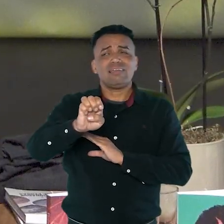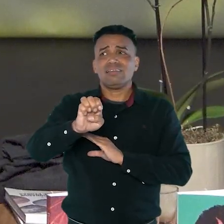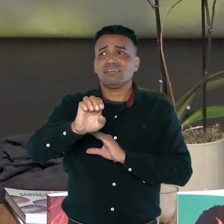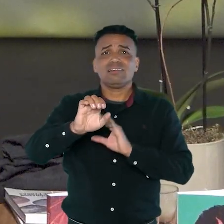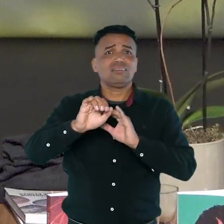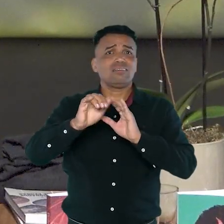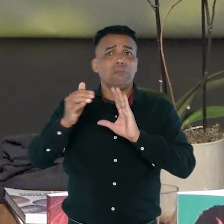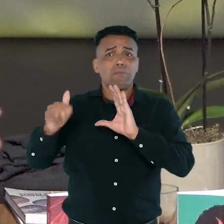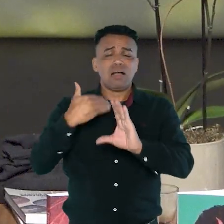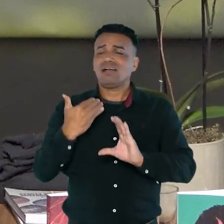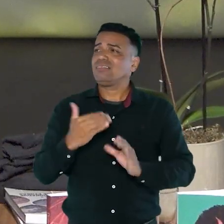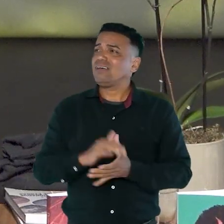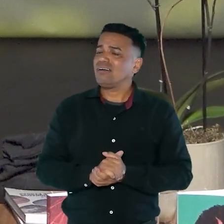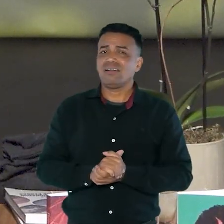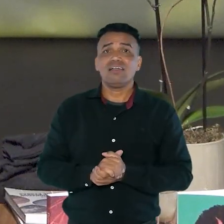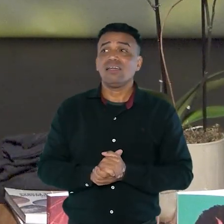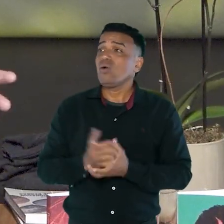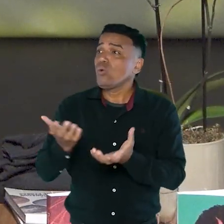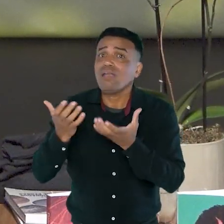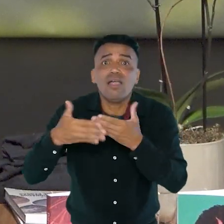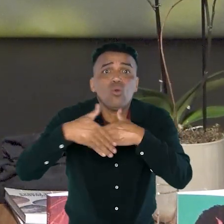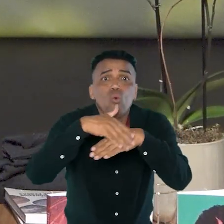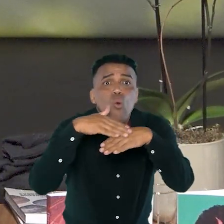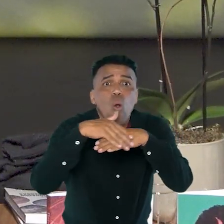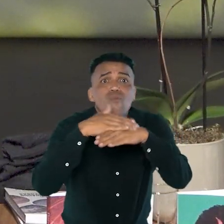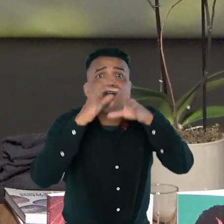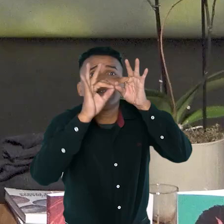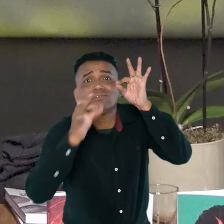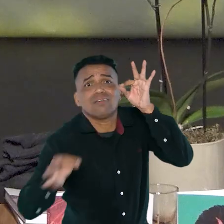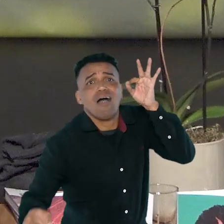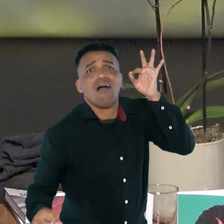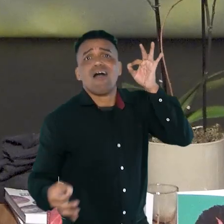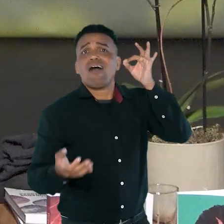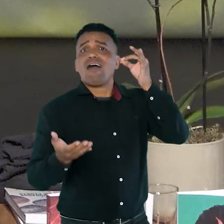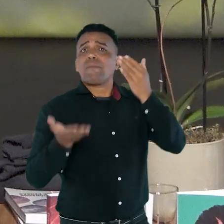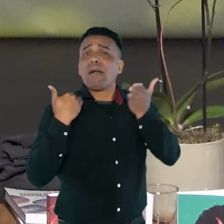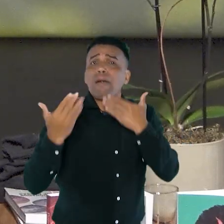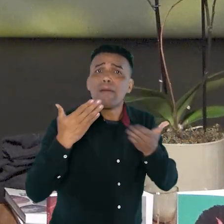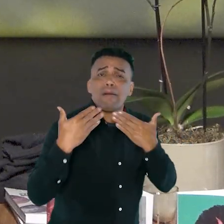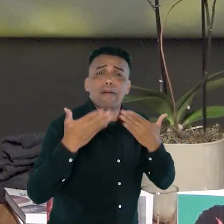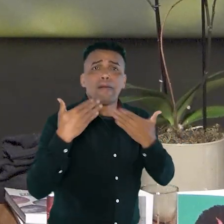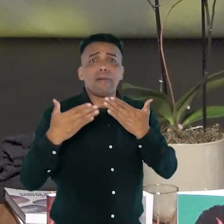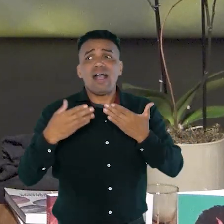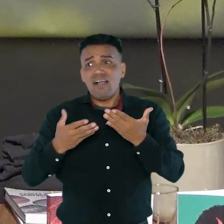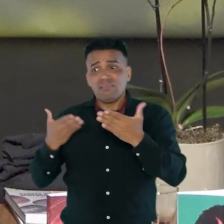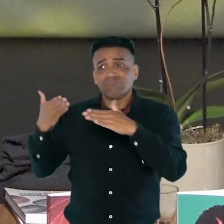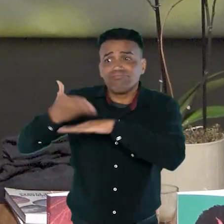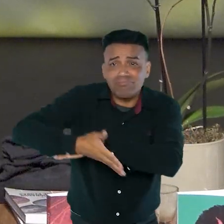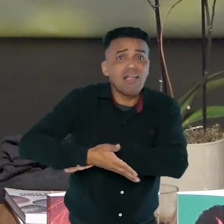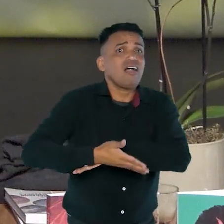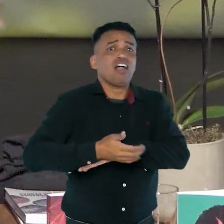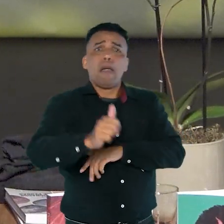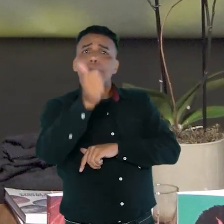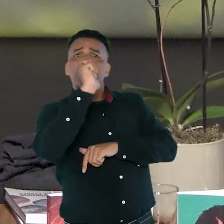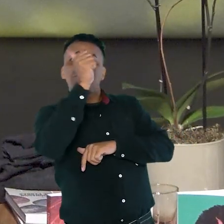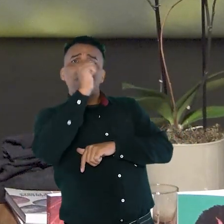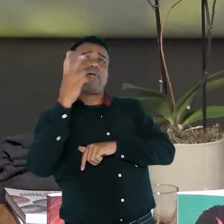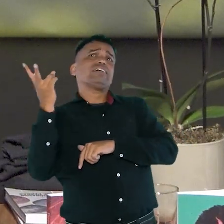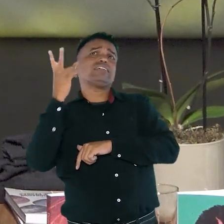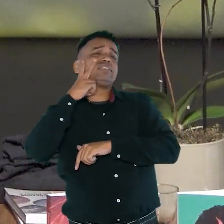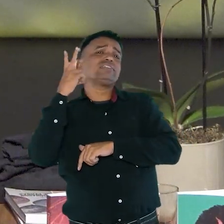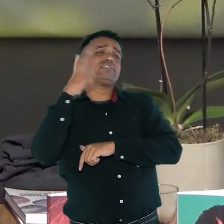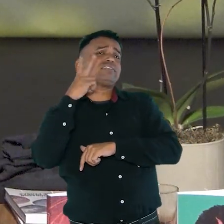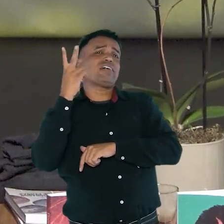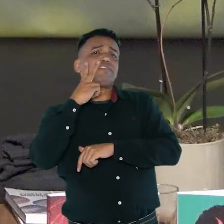disse tudo. Porra, bicho, eu quero conversar, mano. Eu quero chapar o coco tomando cerveja e falando